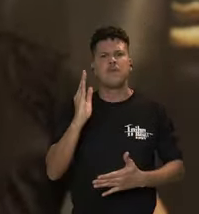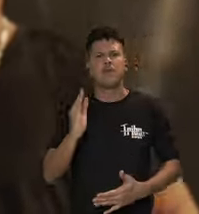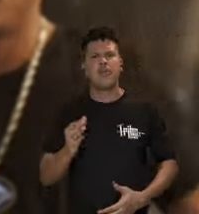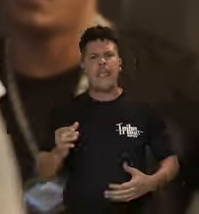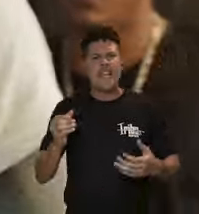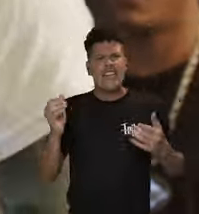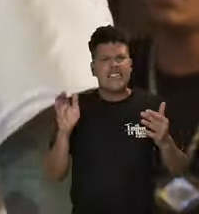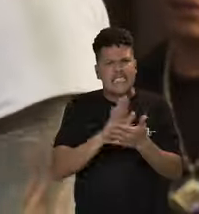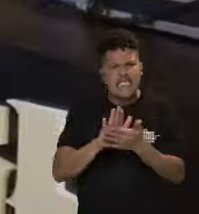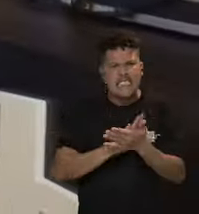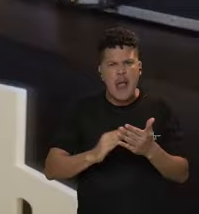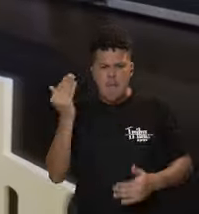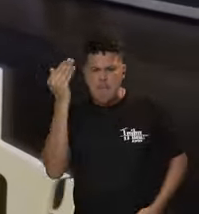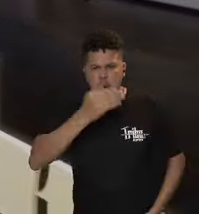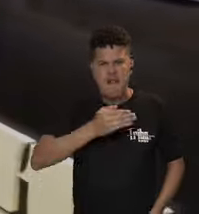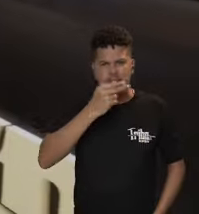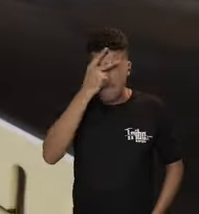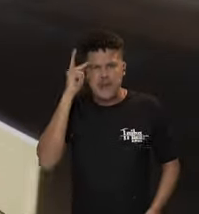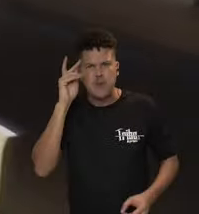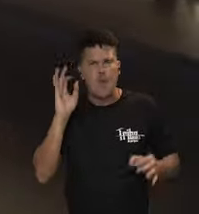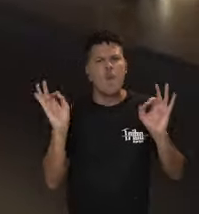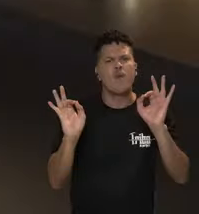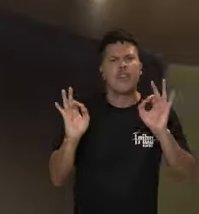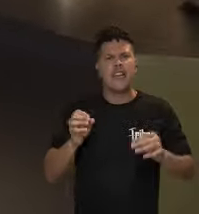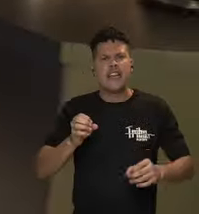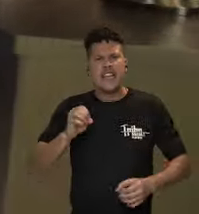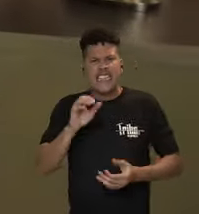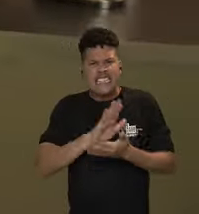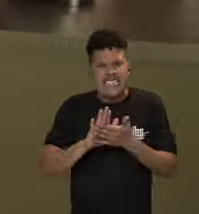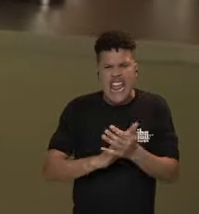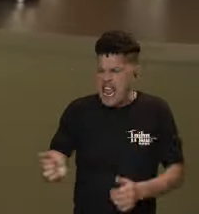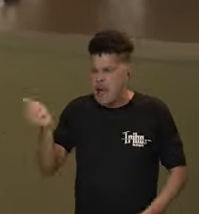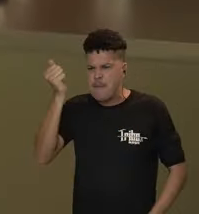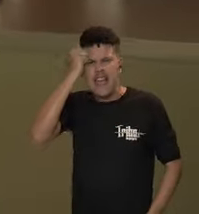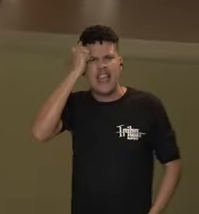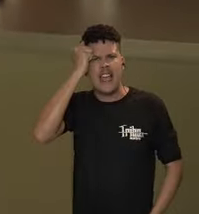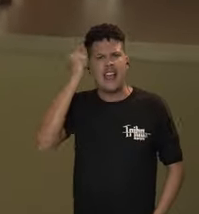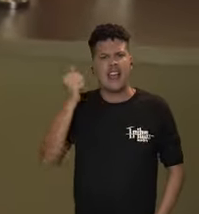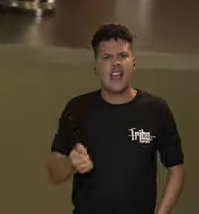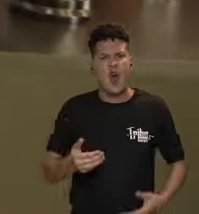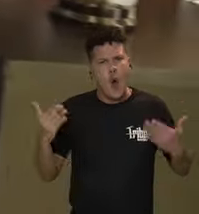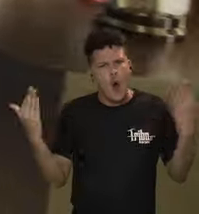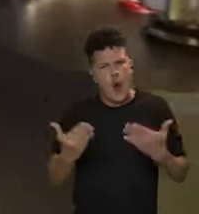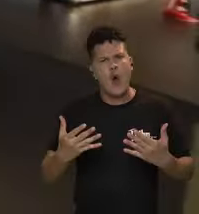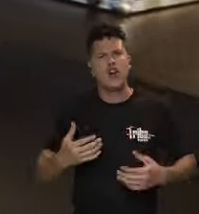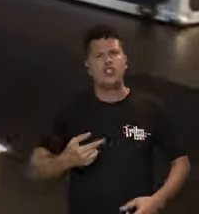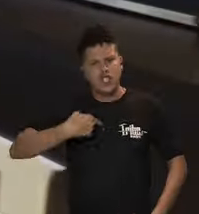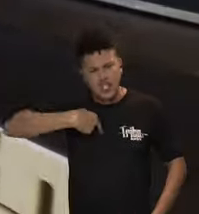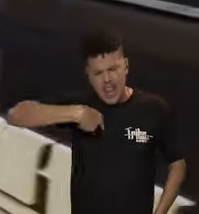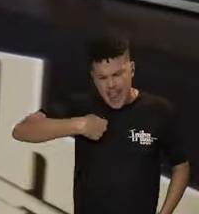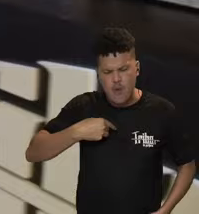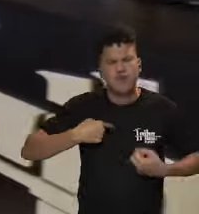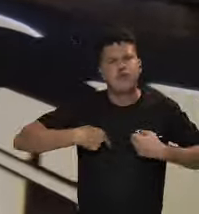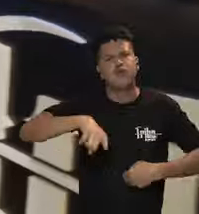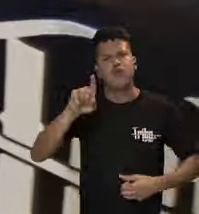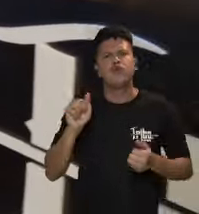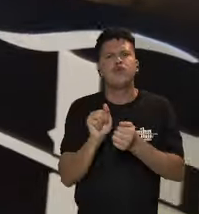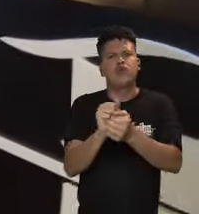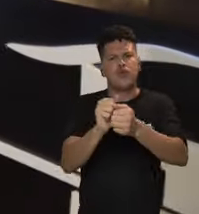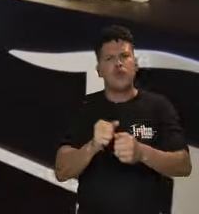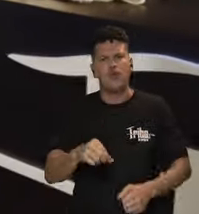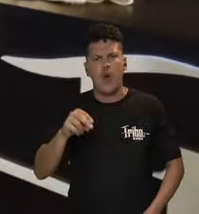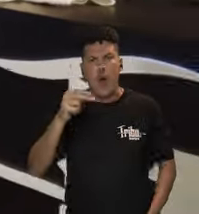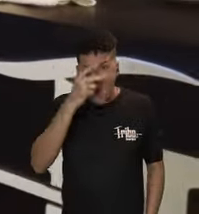Sem prova pra ninguém, sem olhar pra trás. Hoje eu vou curtir, ou ninguém